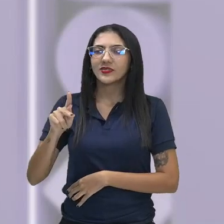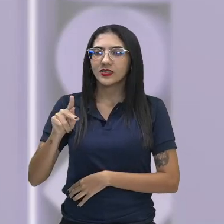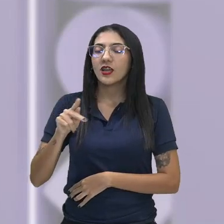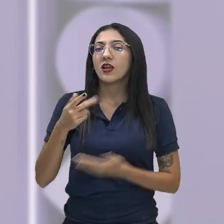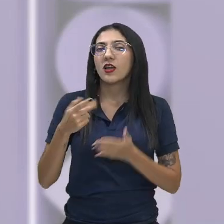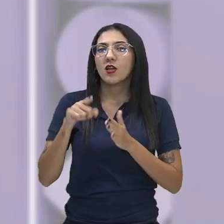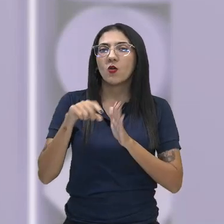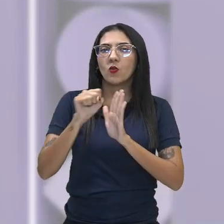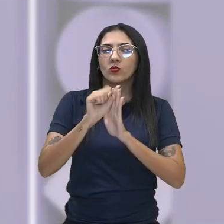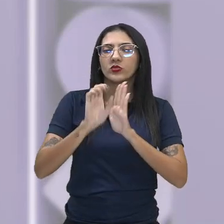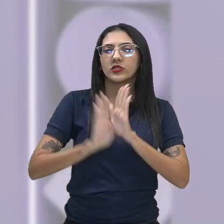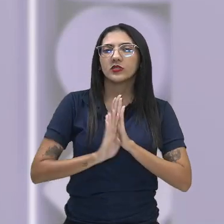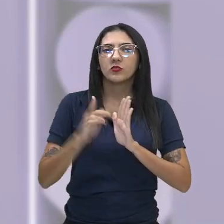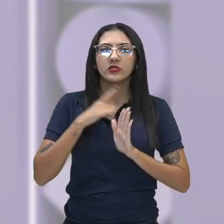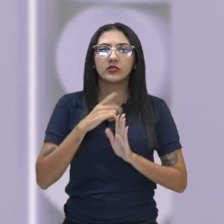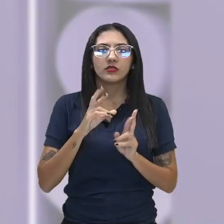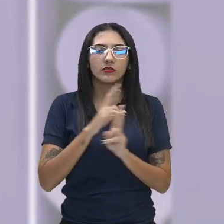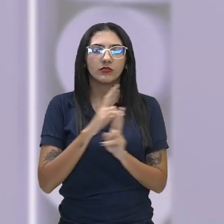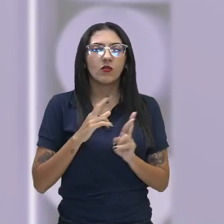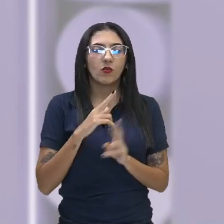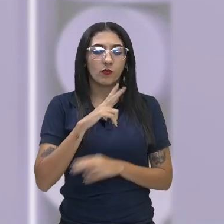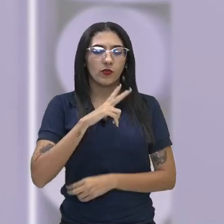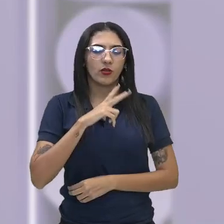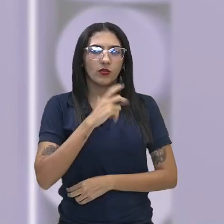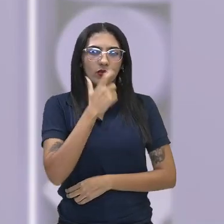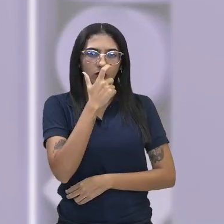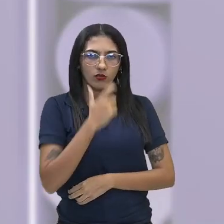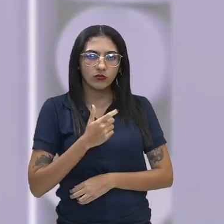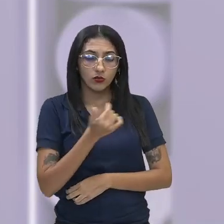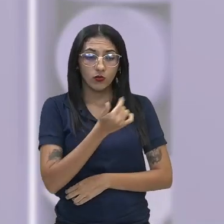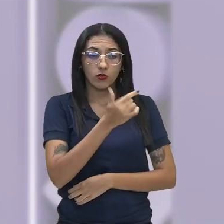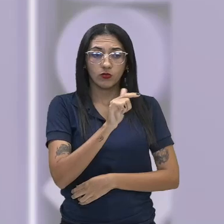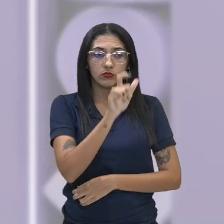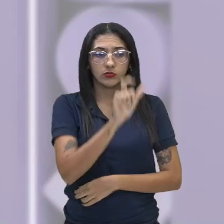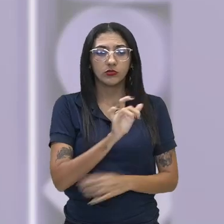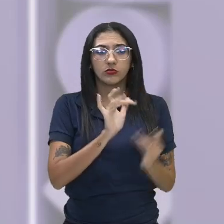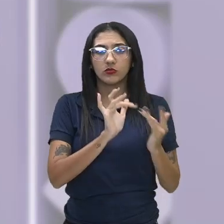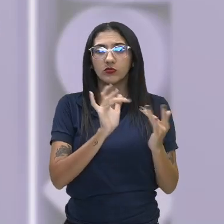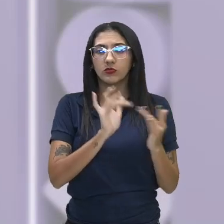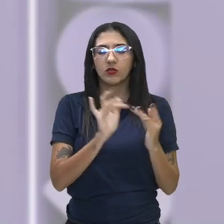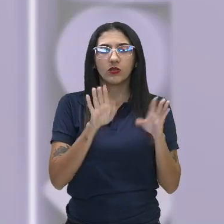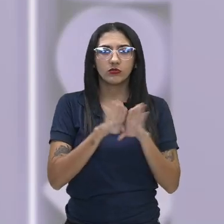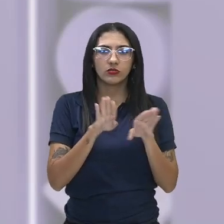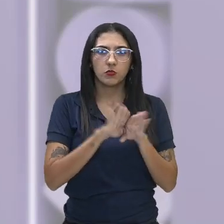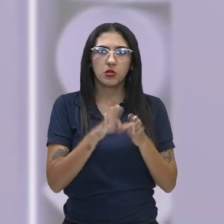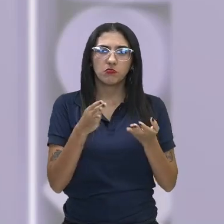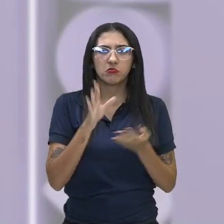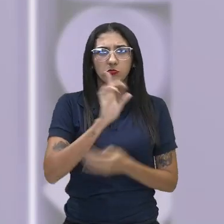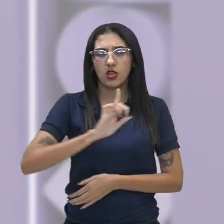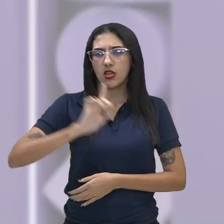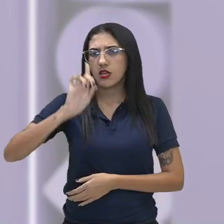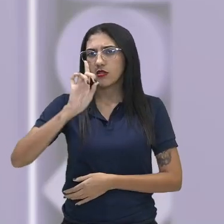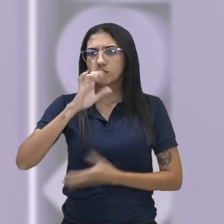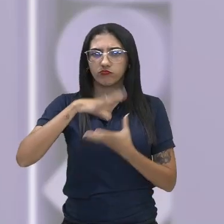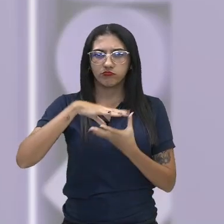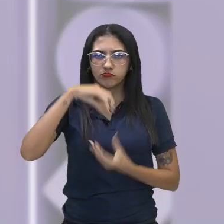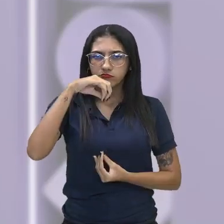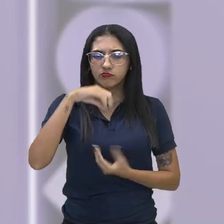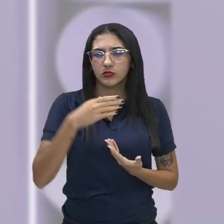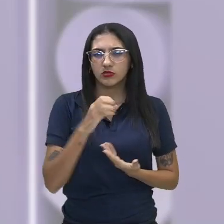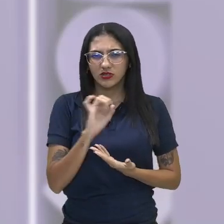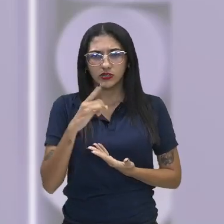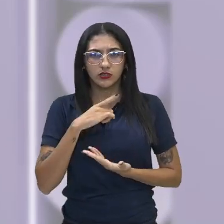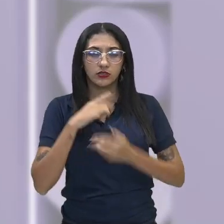eles nos conectam conosco, com o outro e com o transcendente. Respeitar a simbólica